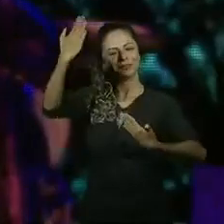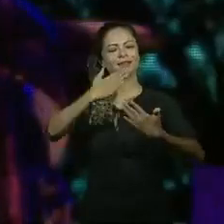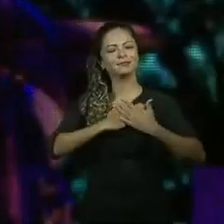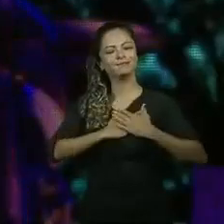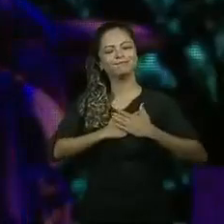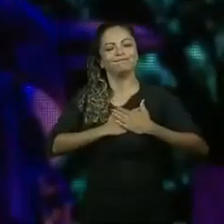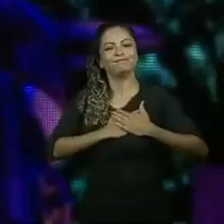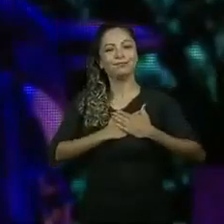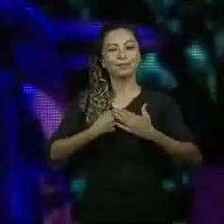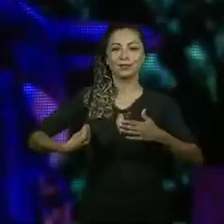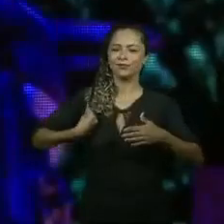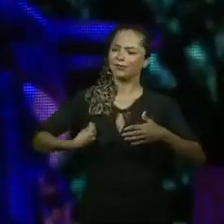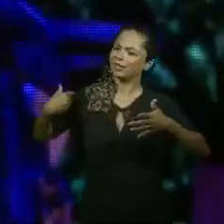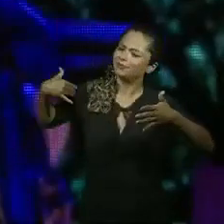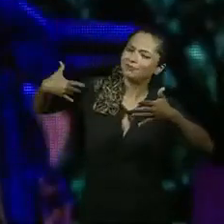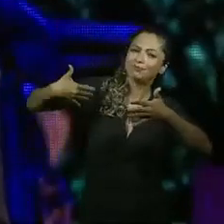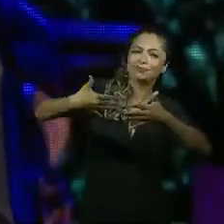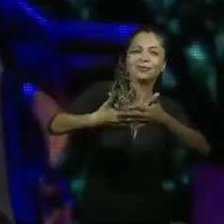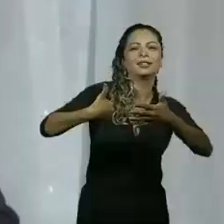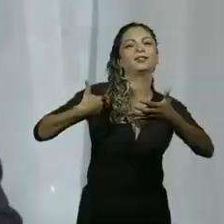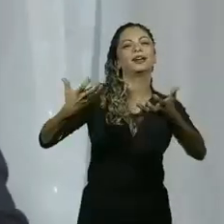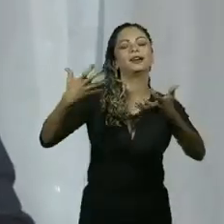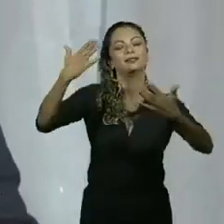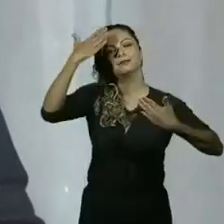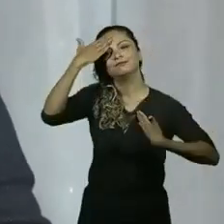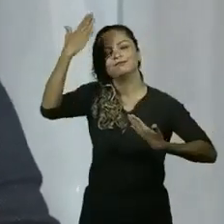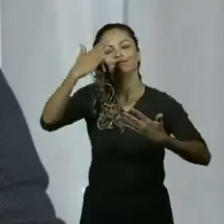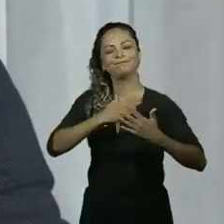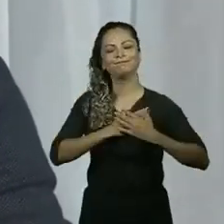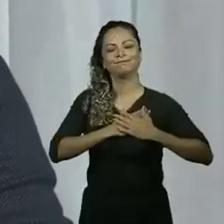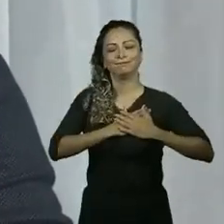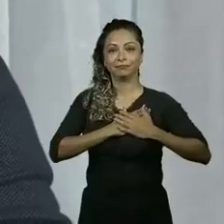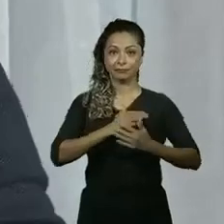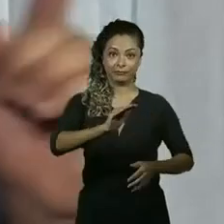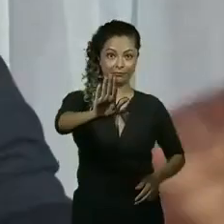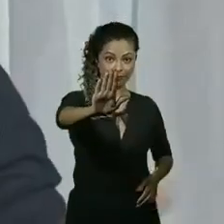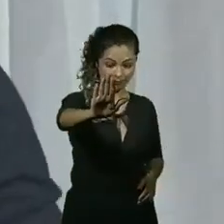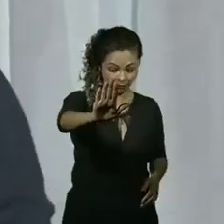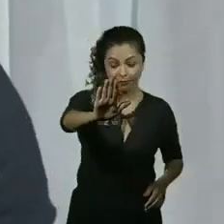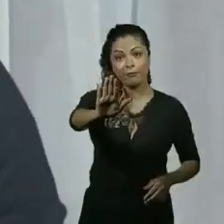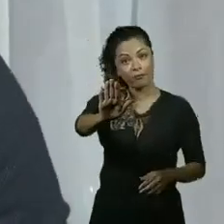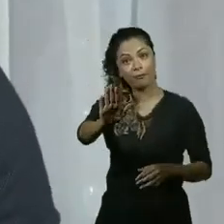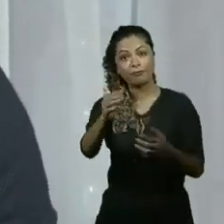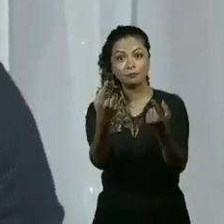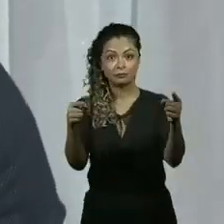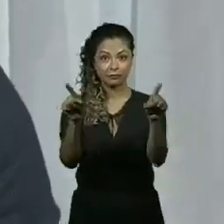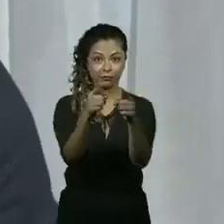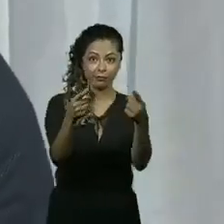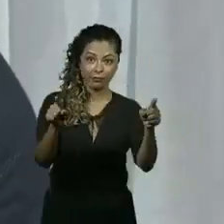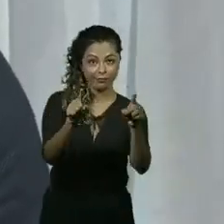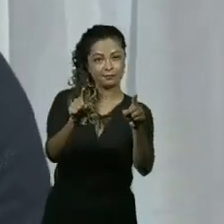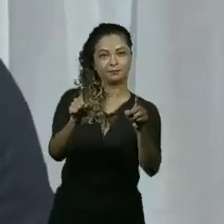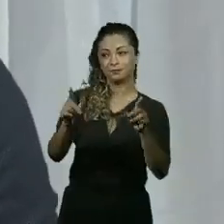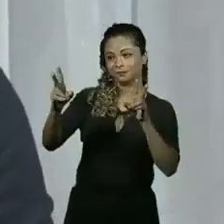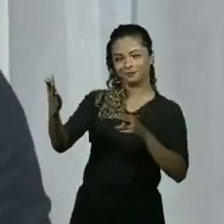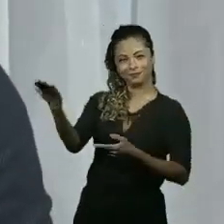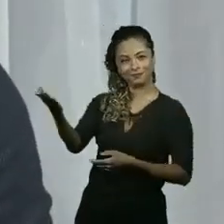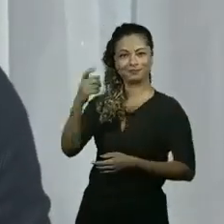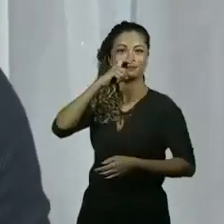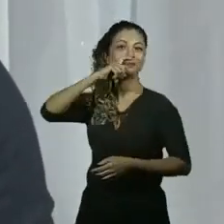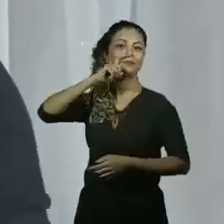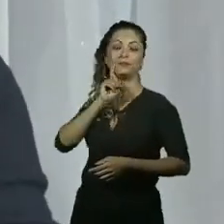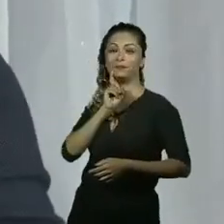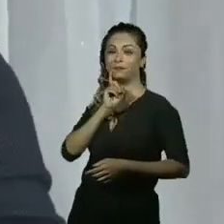que vem acontecendo na minha vida. Antes da gente continuar com a música, acompanhando esse raciocínio do Jackson